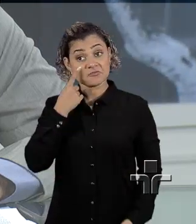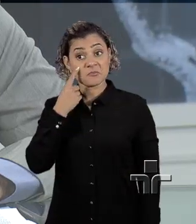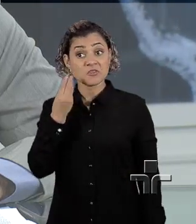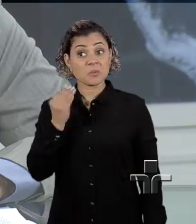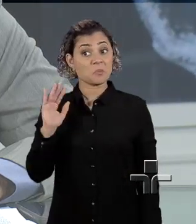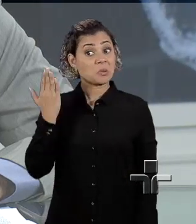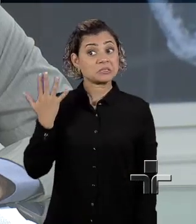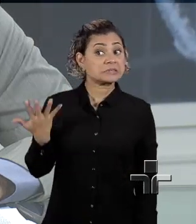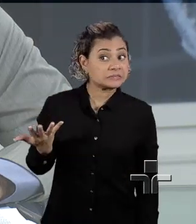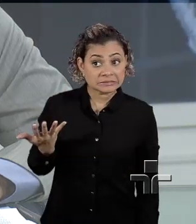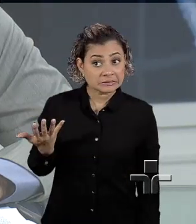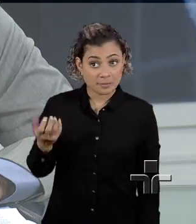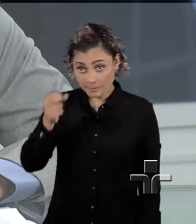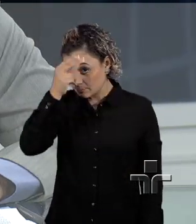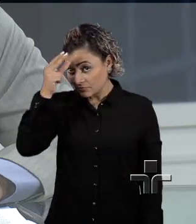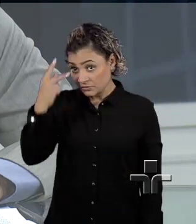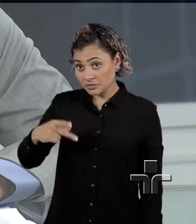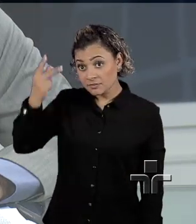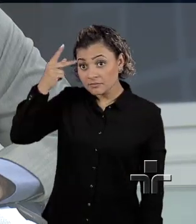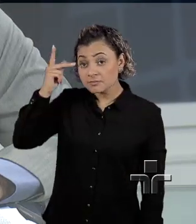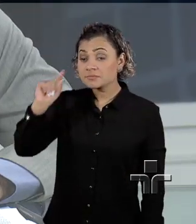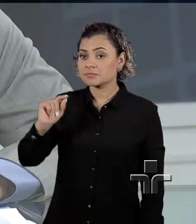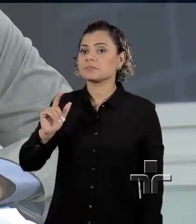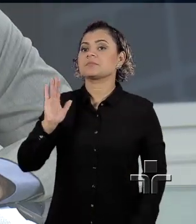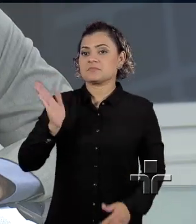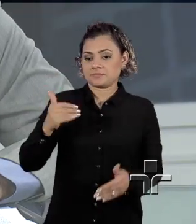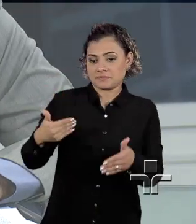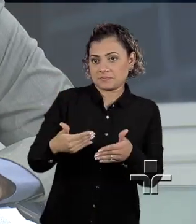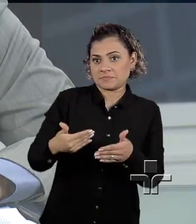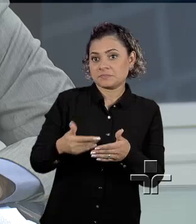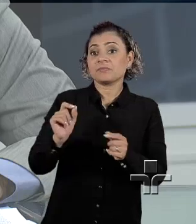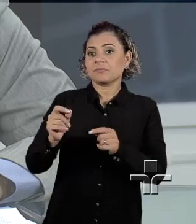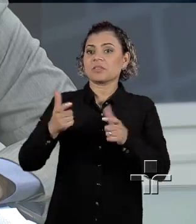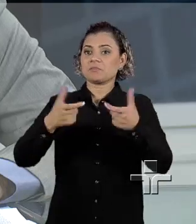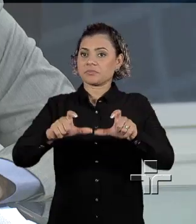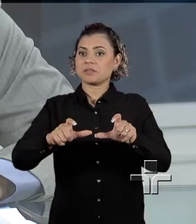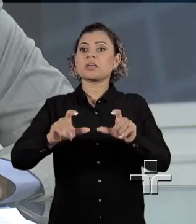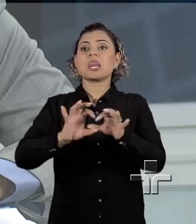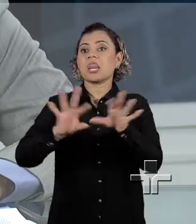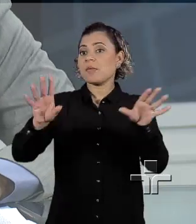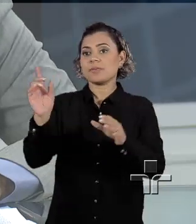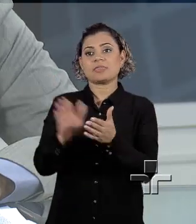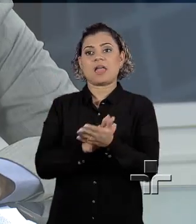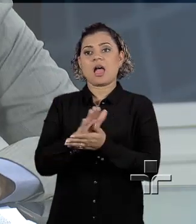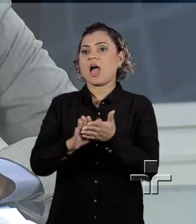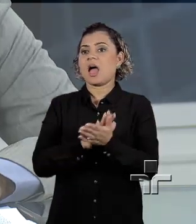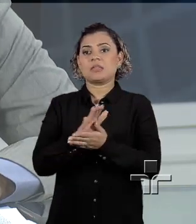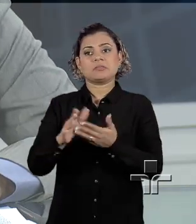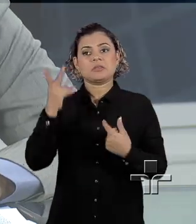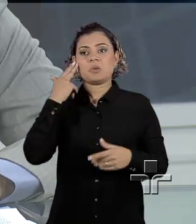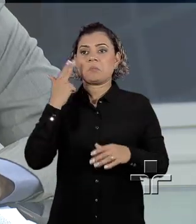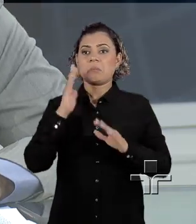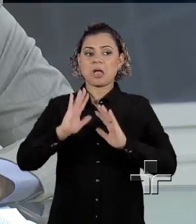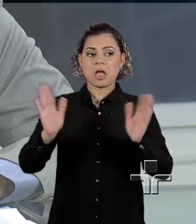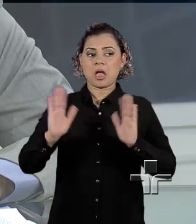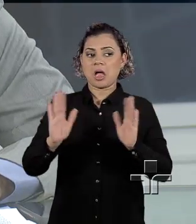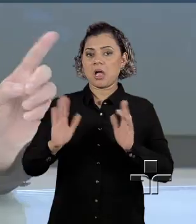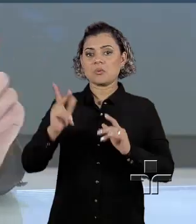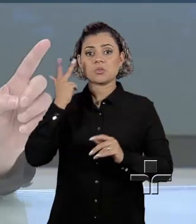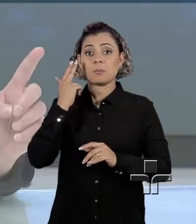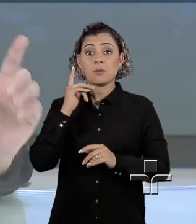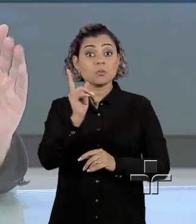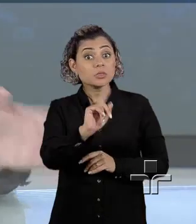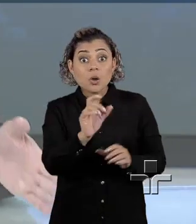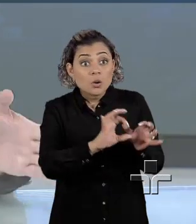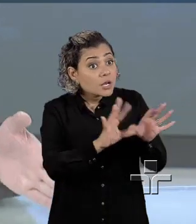acontecer. A Prefeitura de São Paulo está liberando o rodízio, enfim, amanhã de caos. Não está liberando